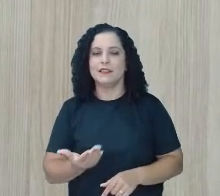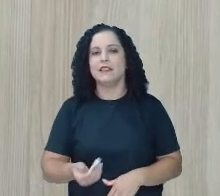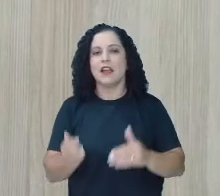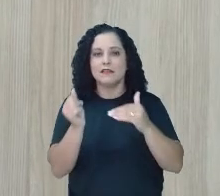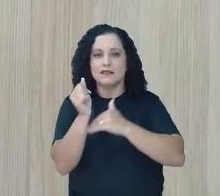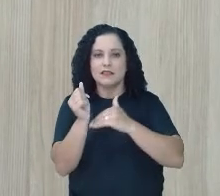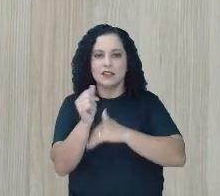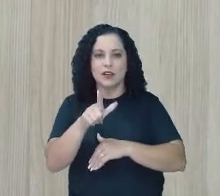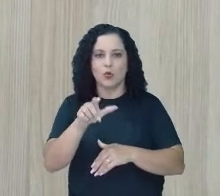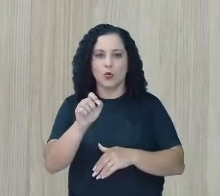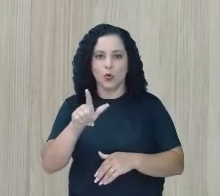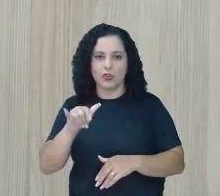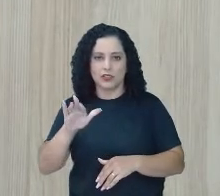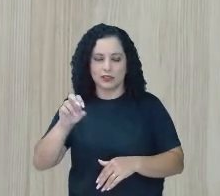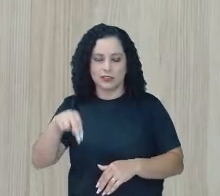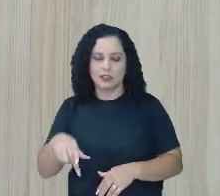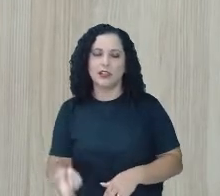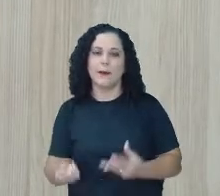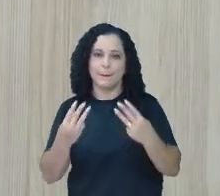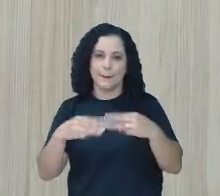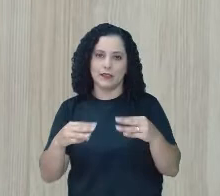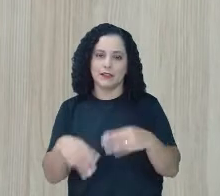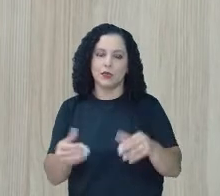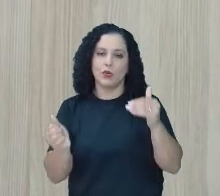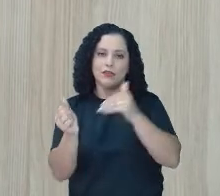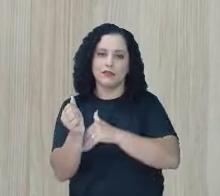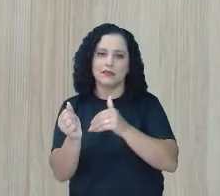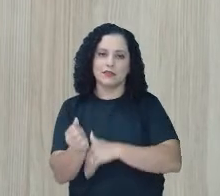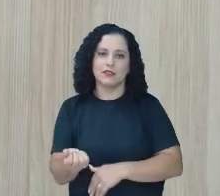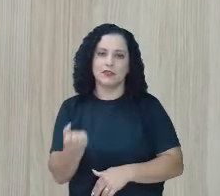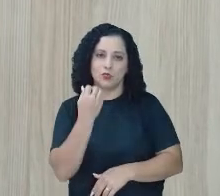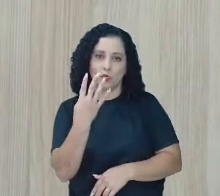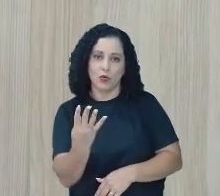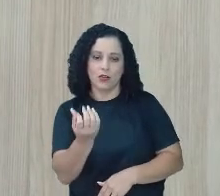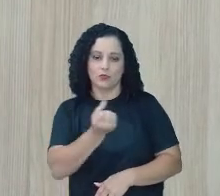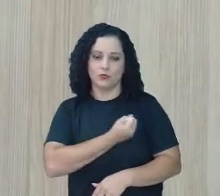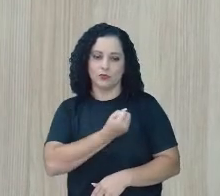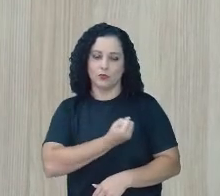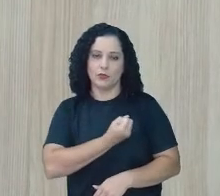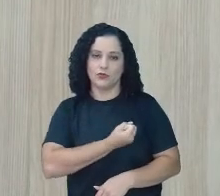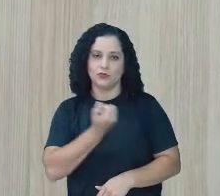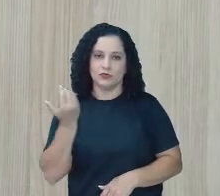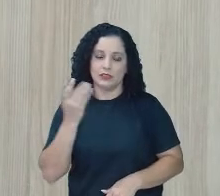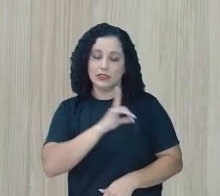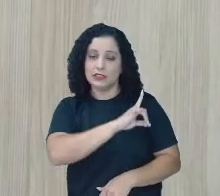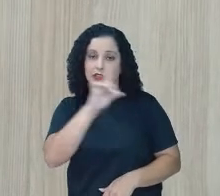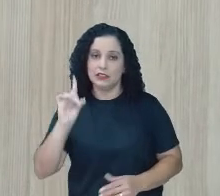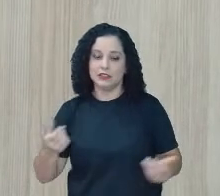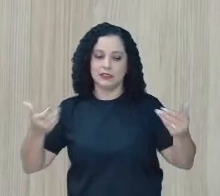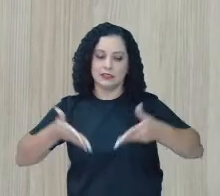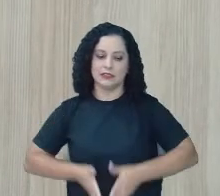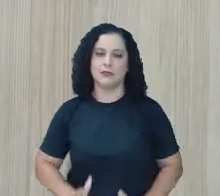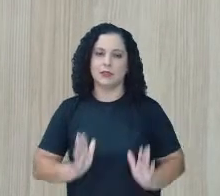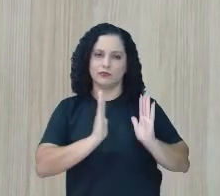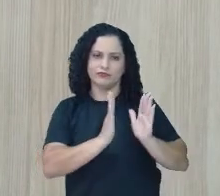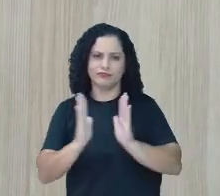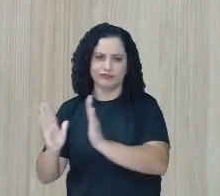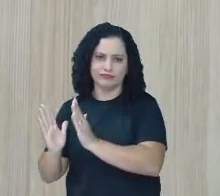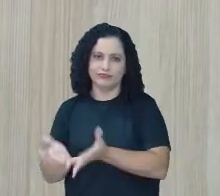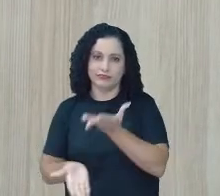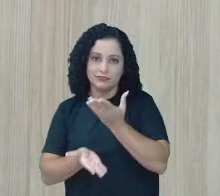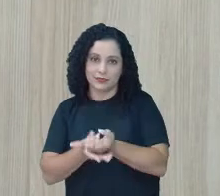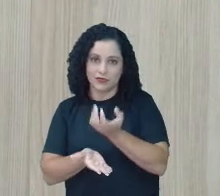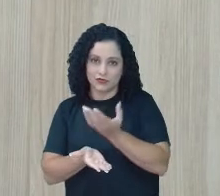O login é a sua matrícula e a senha são os 4 dígitos do dia do seu nascimento, tá bom? Então faz o download